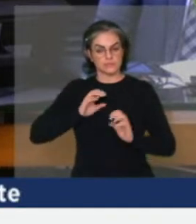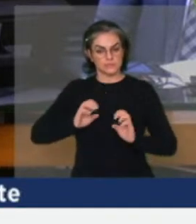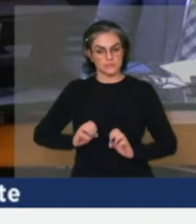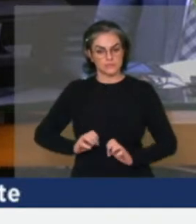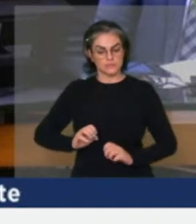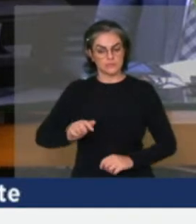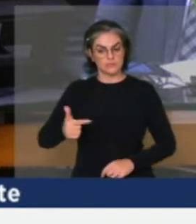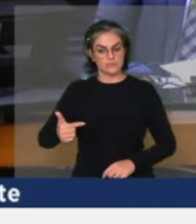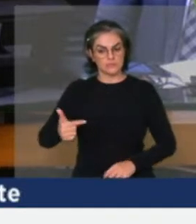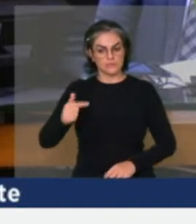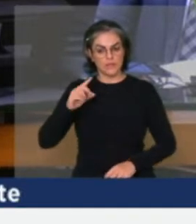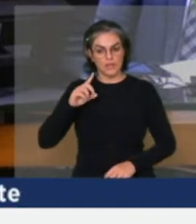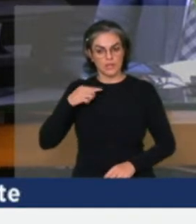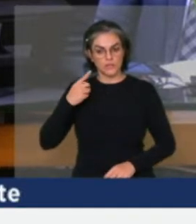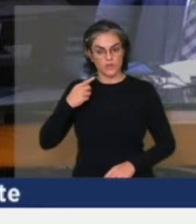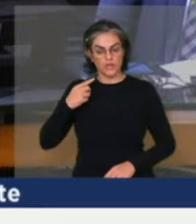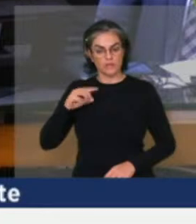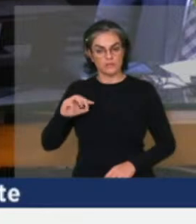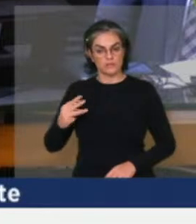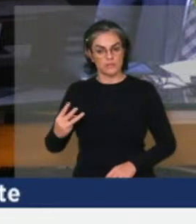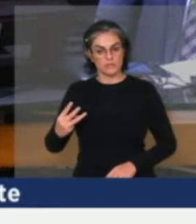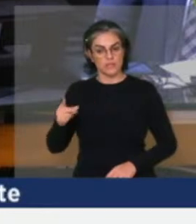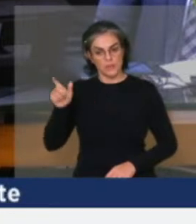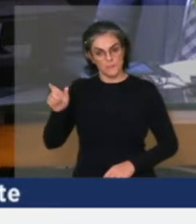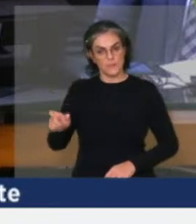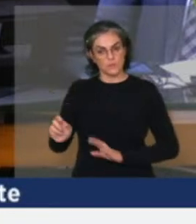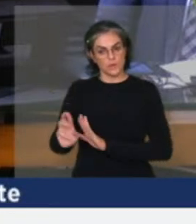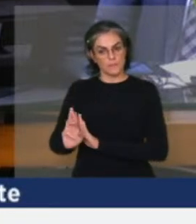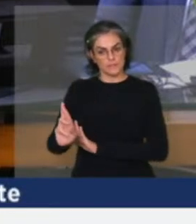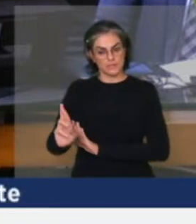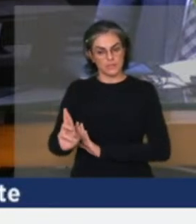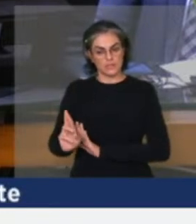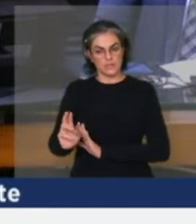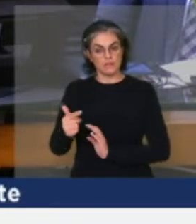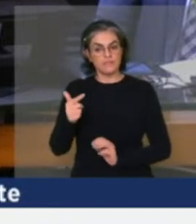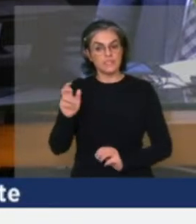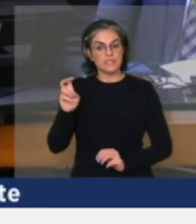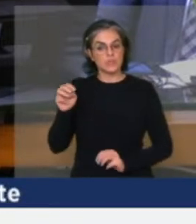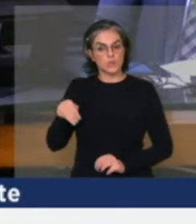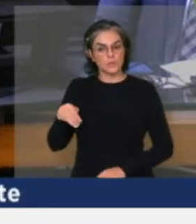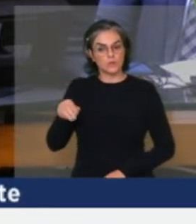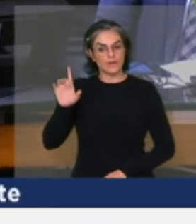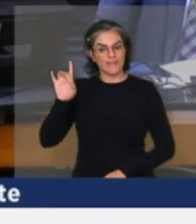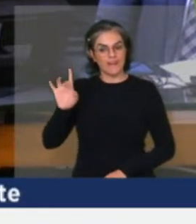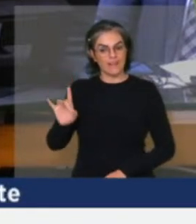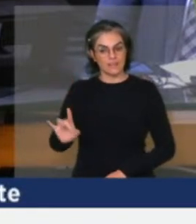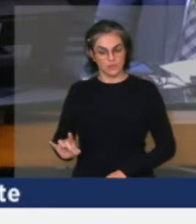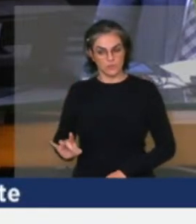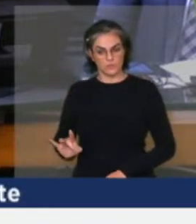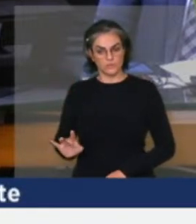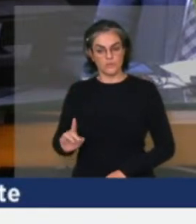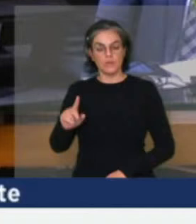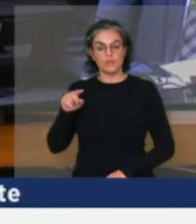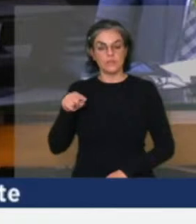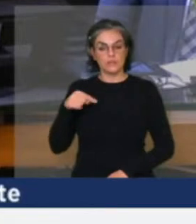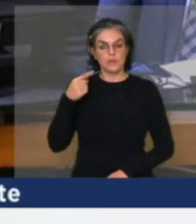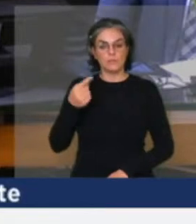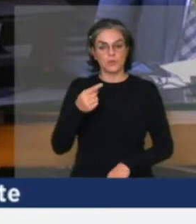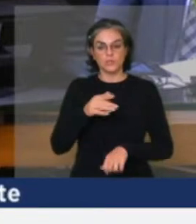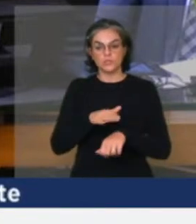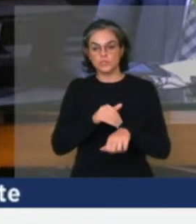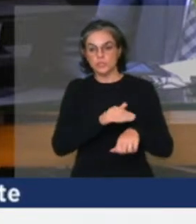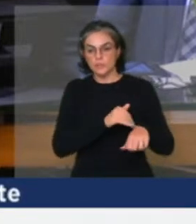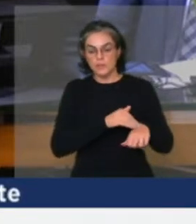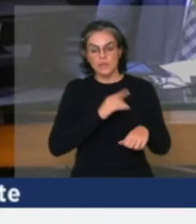advogado e a representada, cada qual pelo prazo de 25 minutos, após o que serão chamados os deputados inscritos